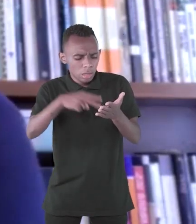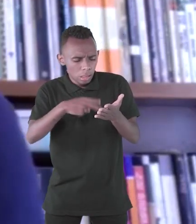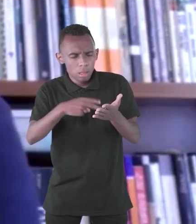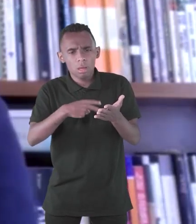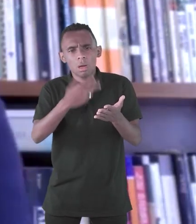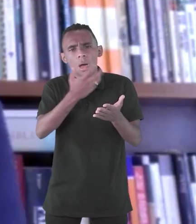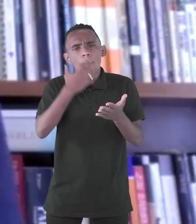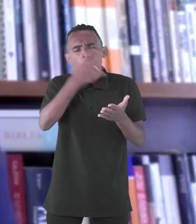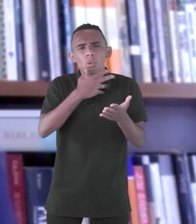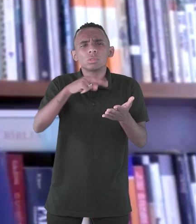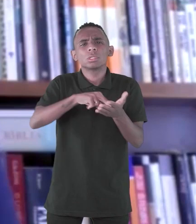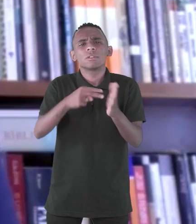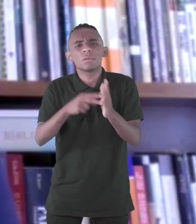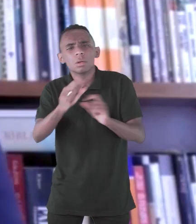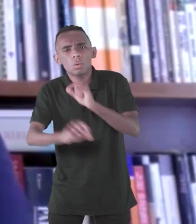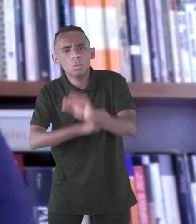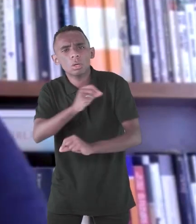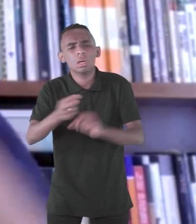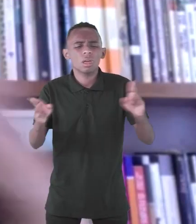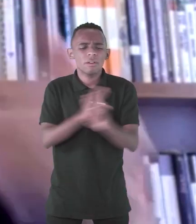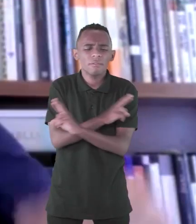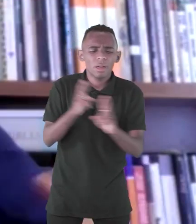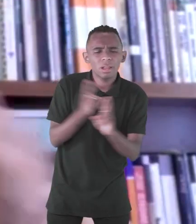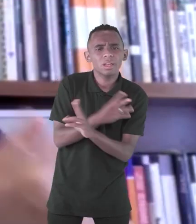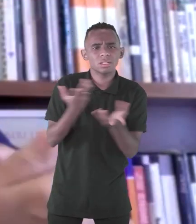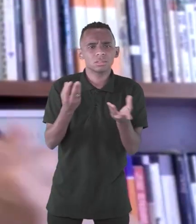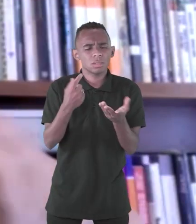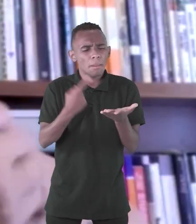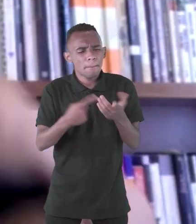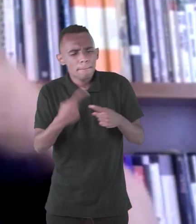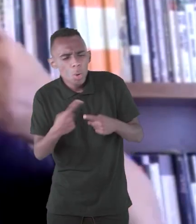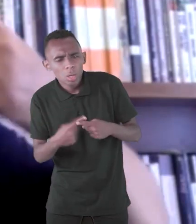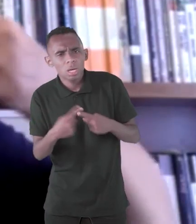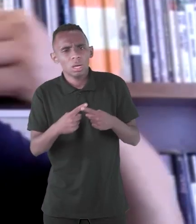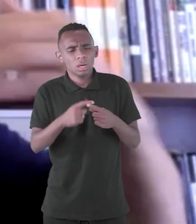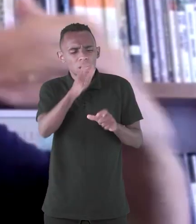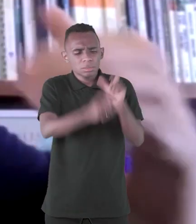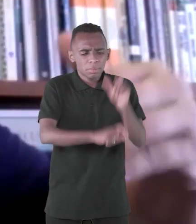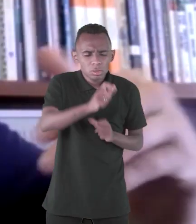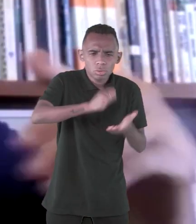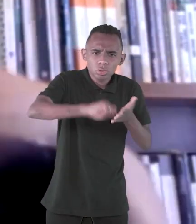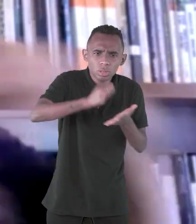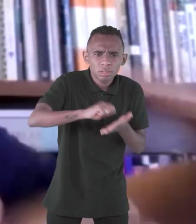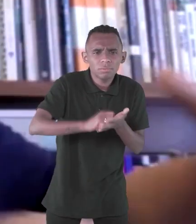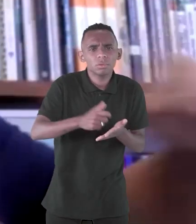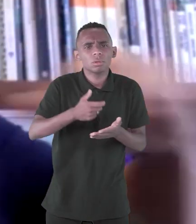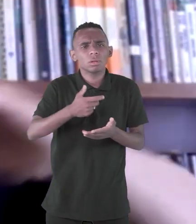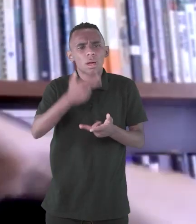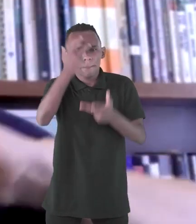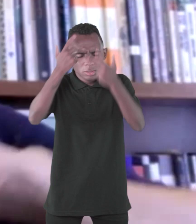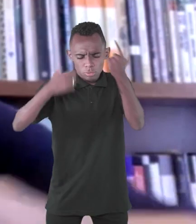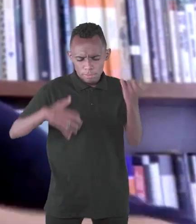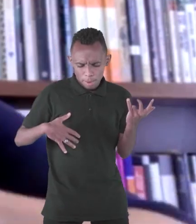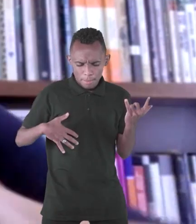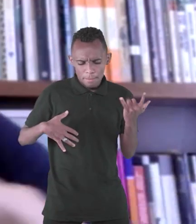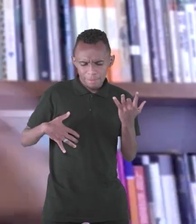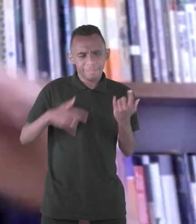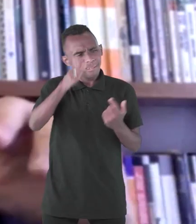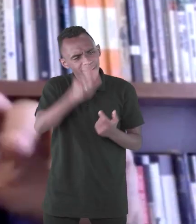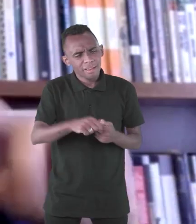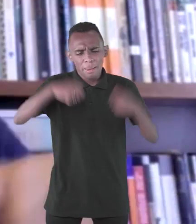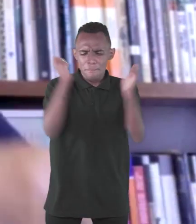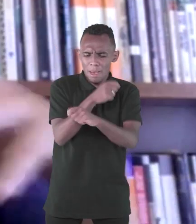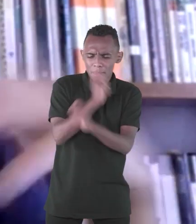levava para não sei onde, que referência temos aqui, quem são esses autores, quem é o baixista, quem é o